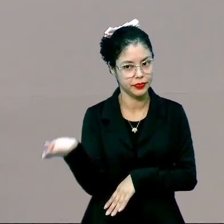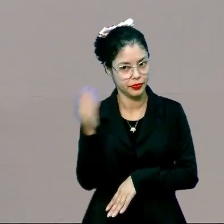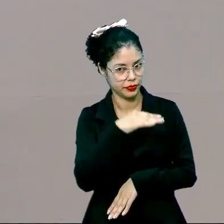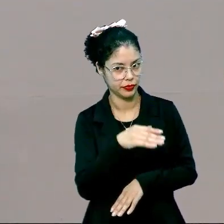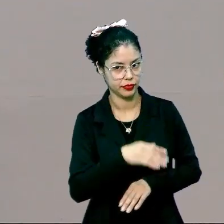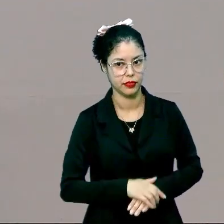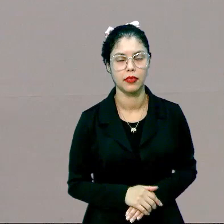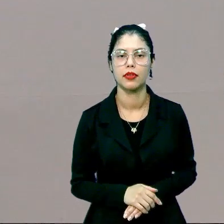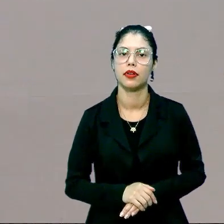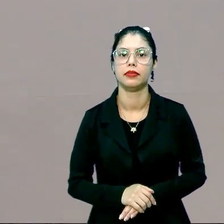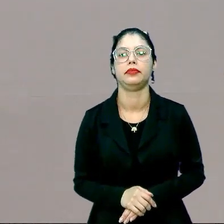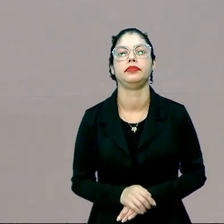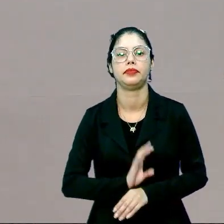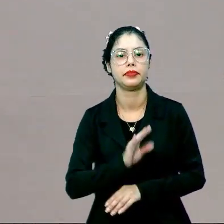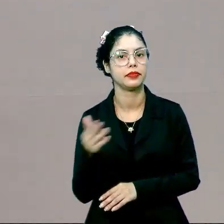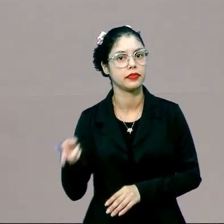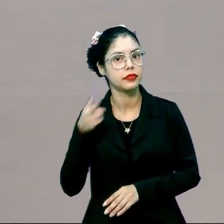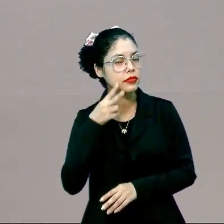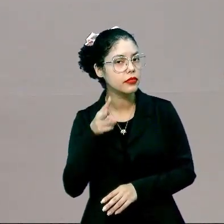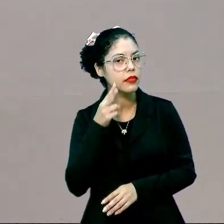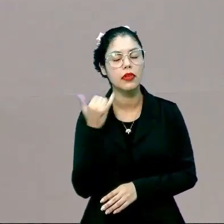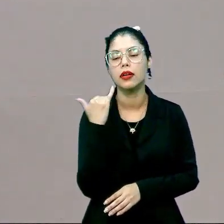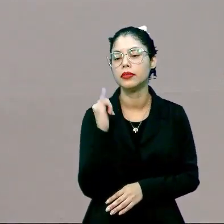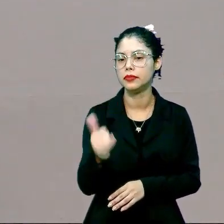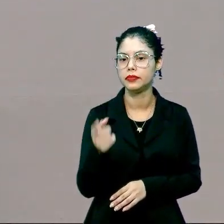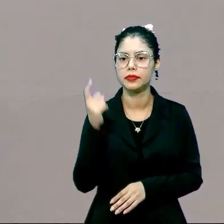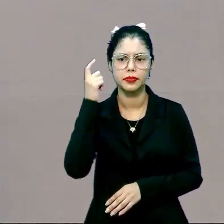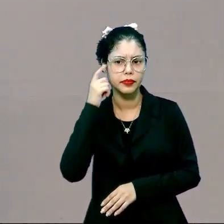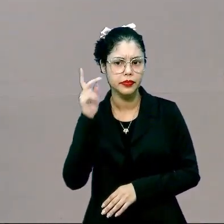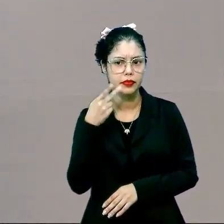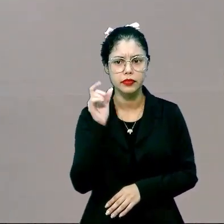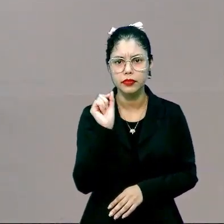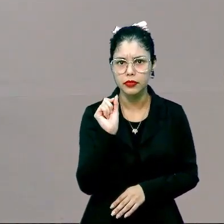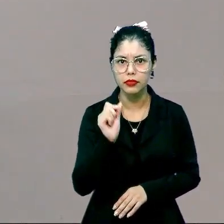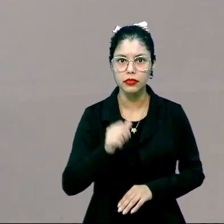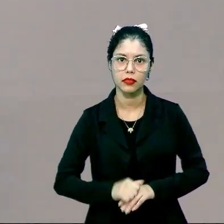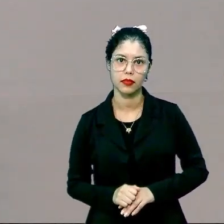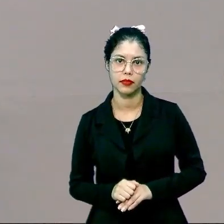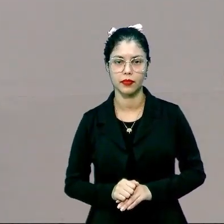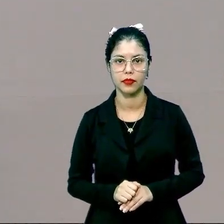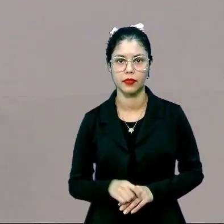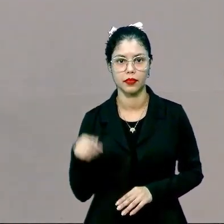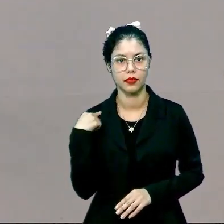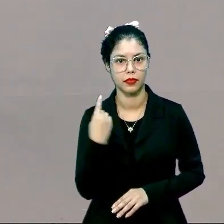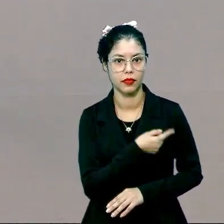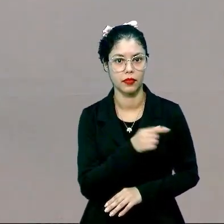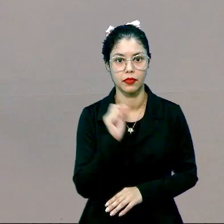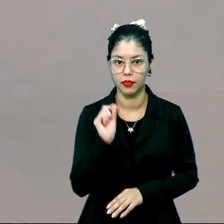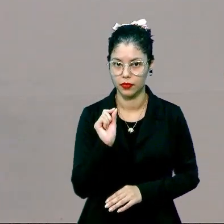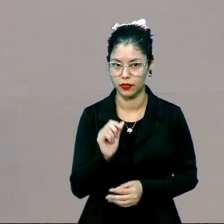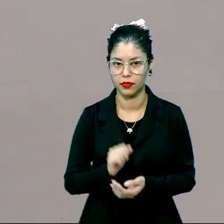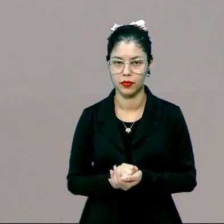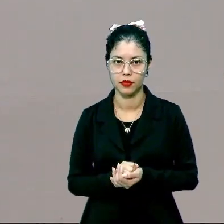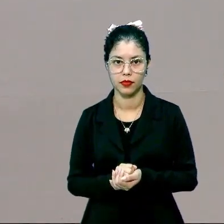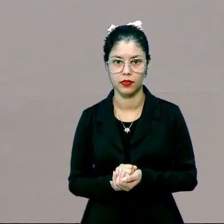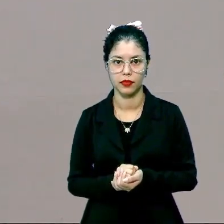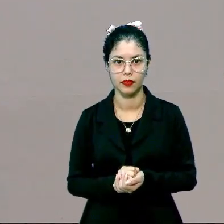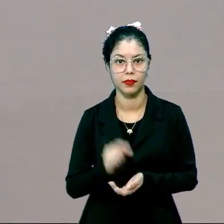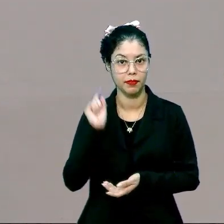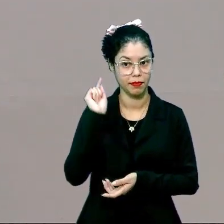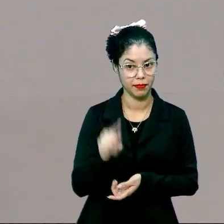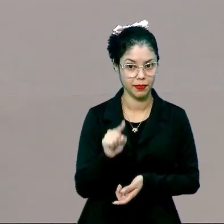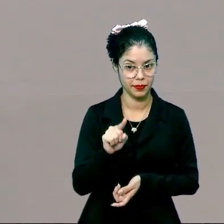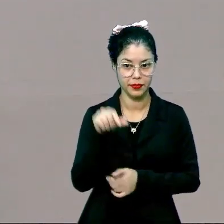então? Quando a gente ouve essa palavra energia, o que vem na mente de vocês? A primeira coisa que vem na nossa mente é quando a gente aperta o interruptor,